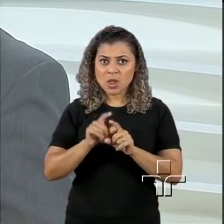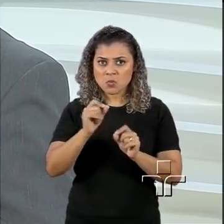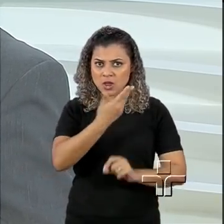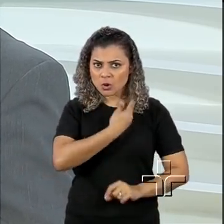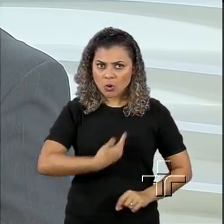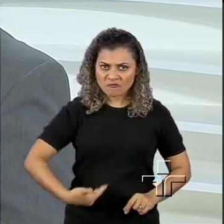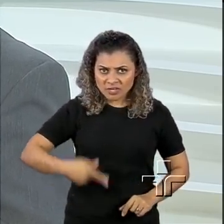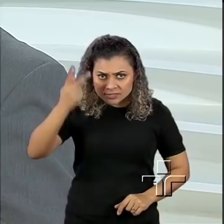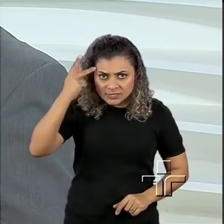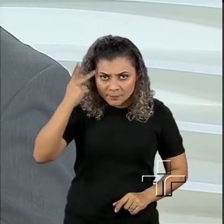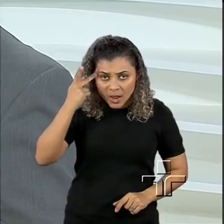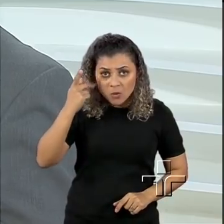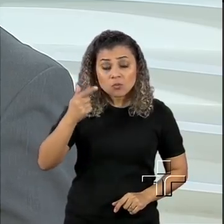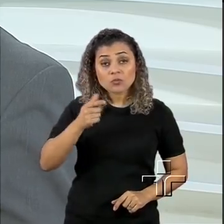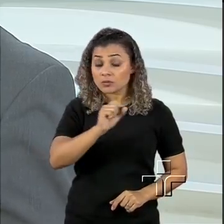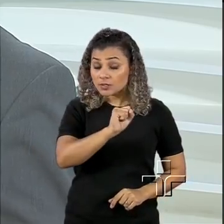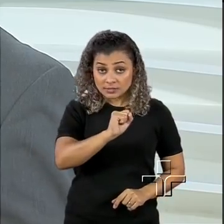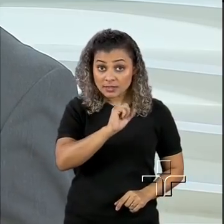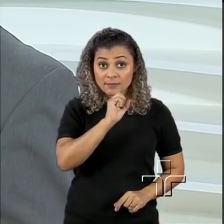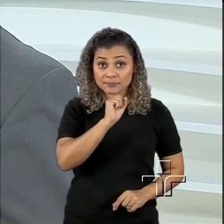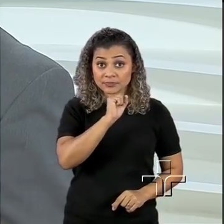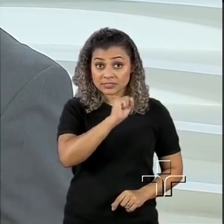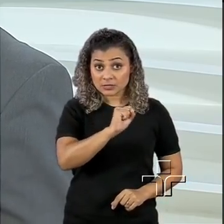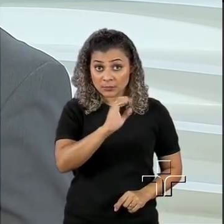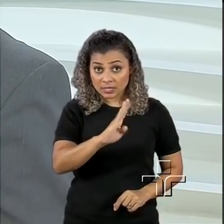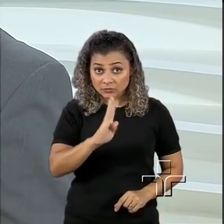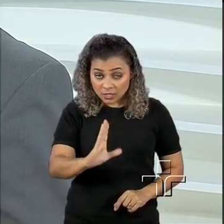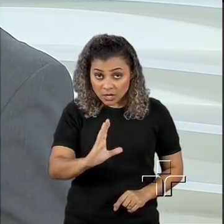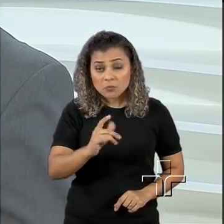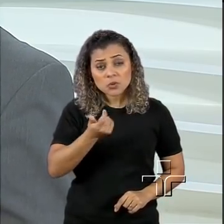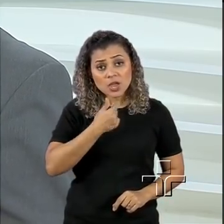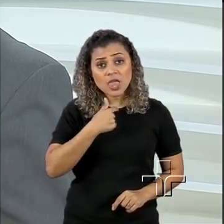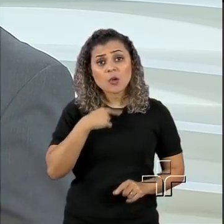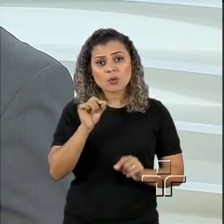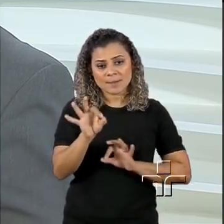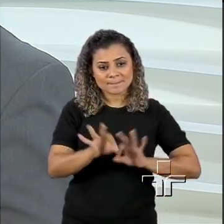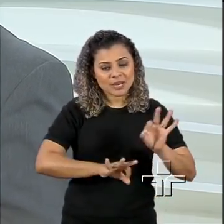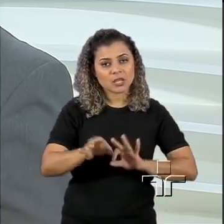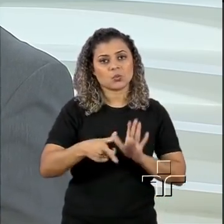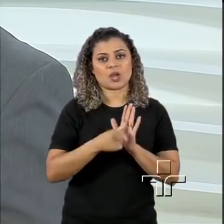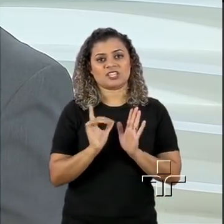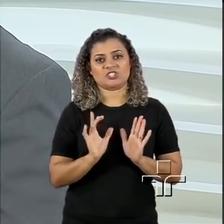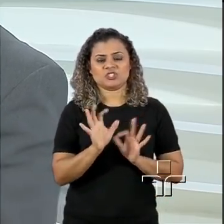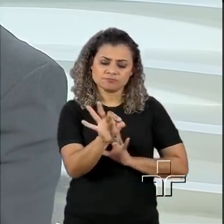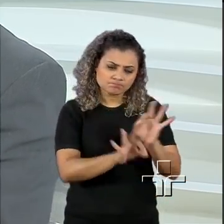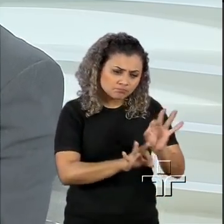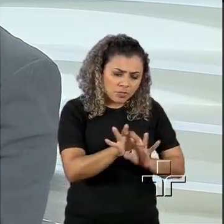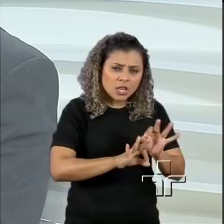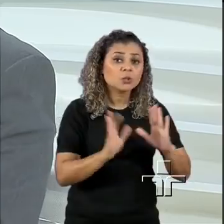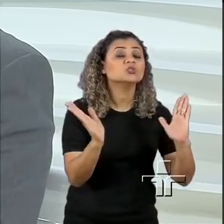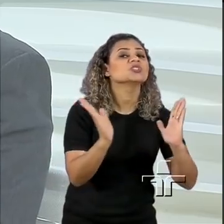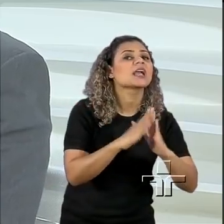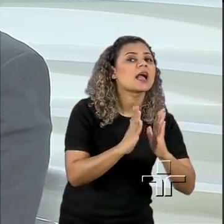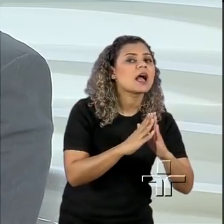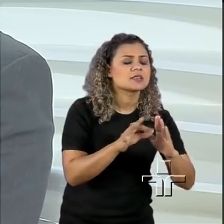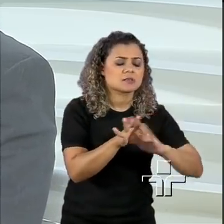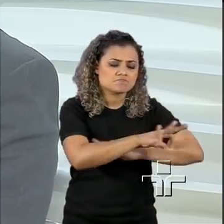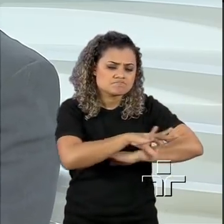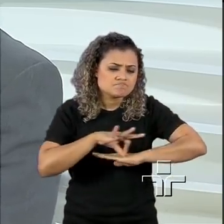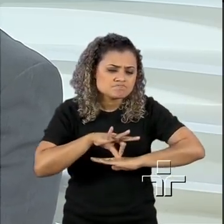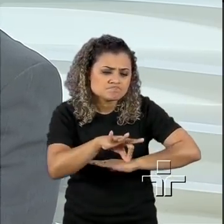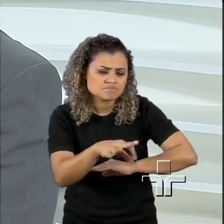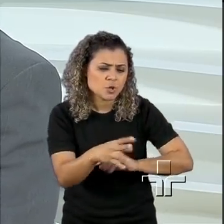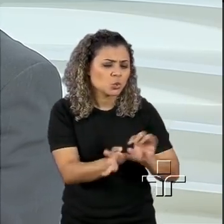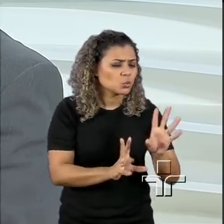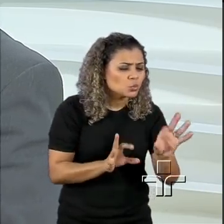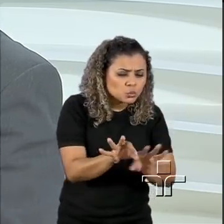risco, onde tivemos que contratar um mapeamento e um verdadeiro plano diretor sobre habitação para estudar todo o planejamento para